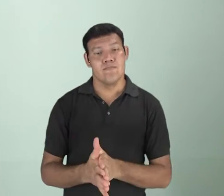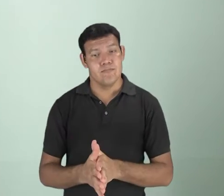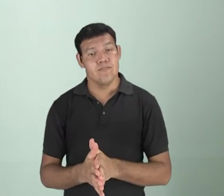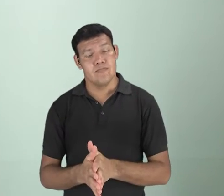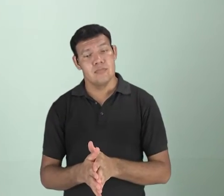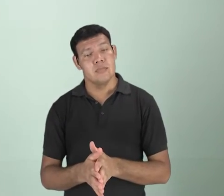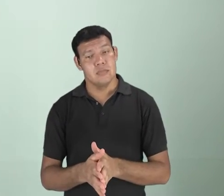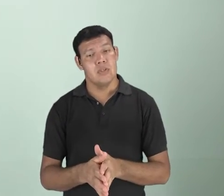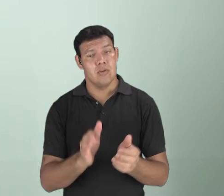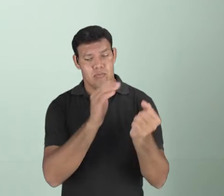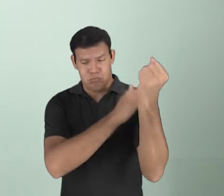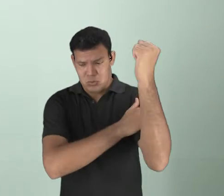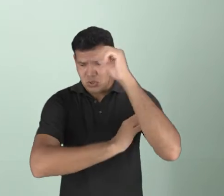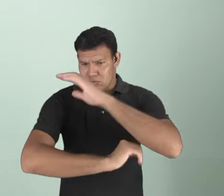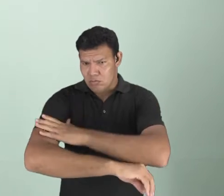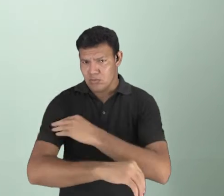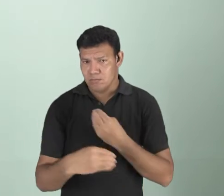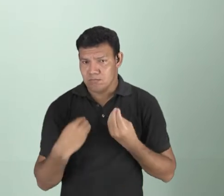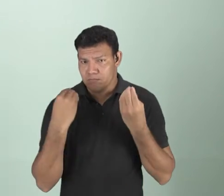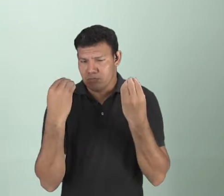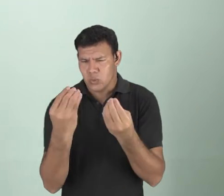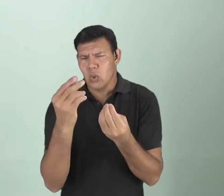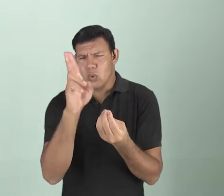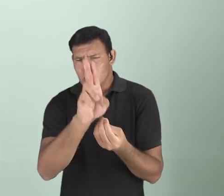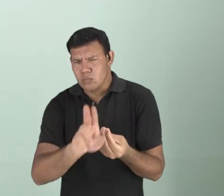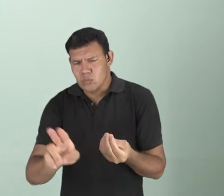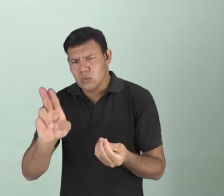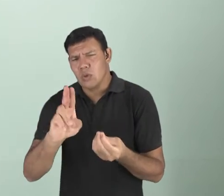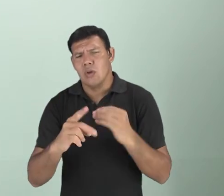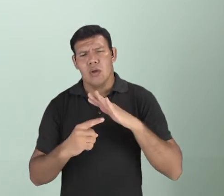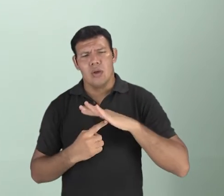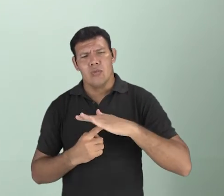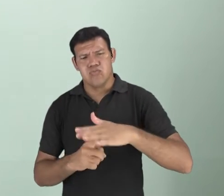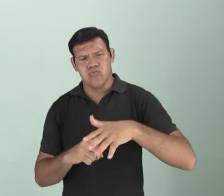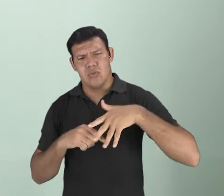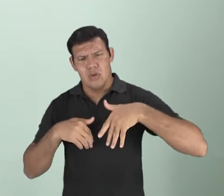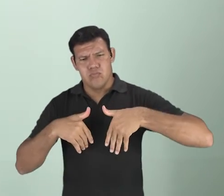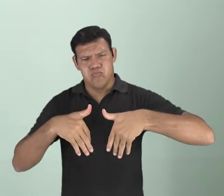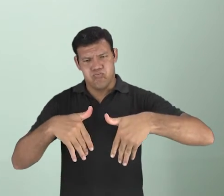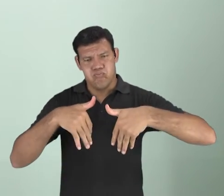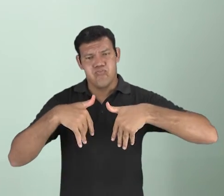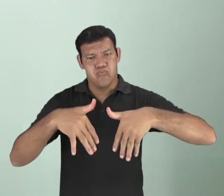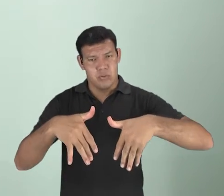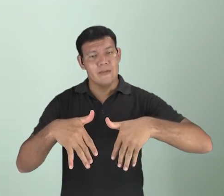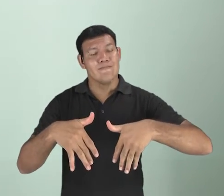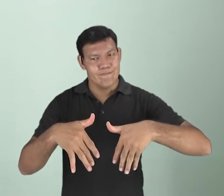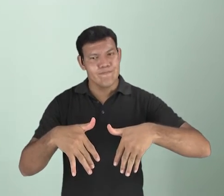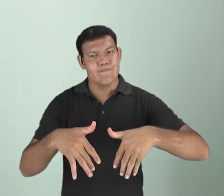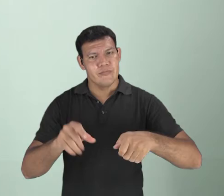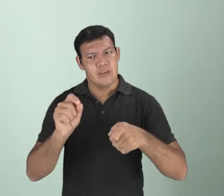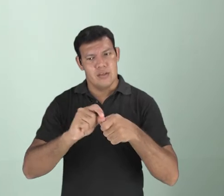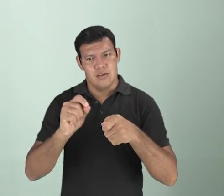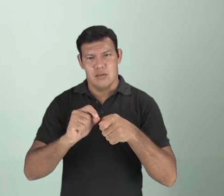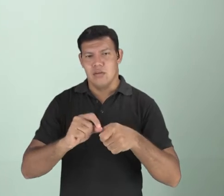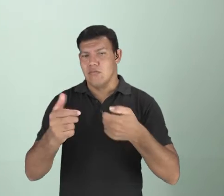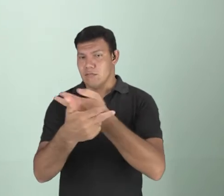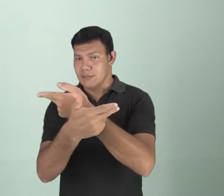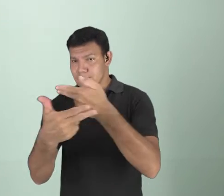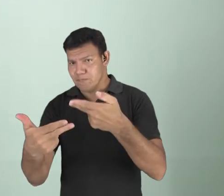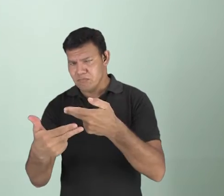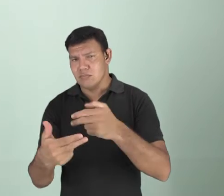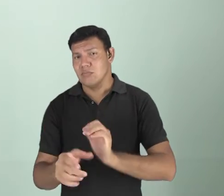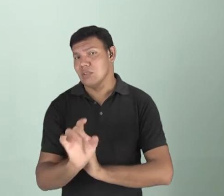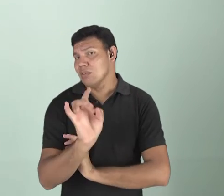força de trabalho e que ainda utilizam as máquinas para se chegar em uma determinada mercadoria. Só que